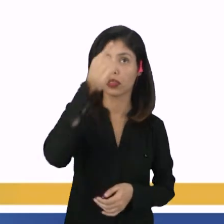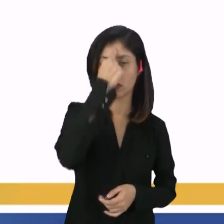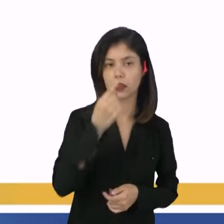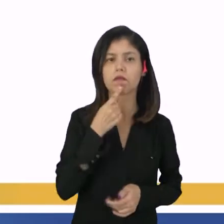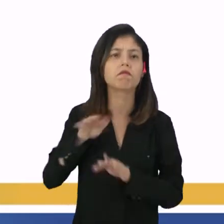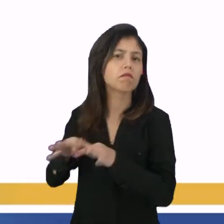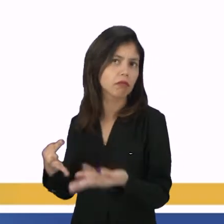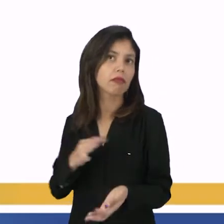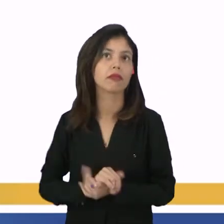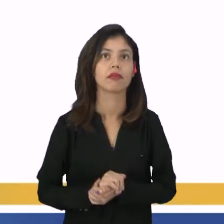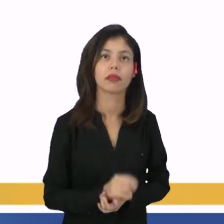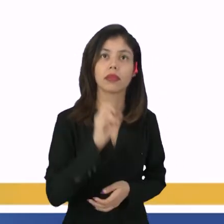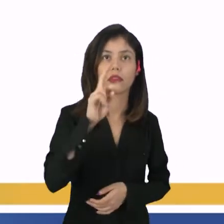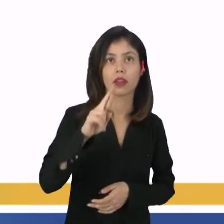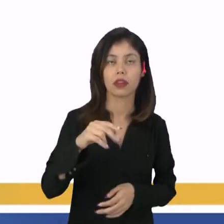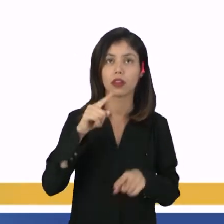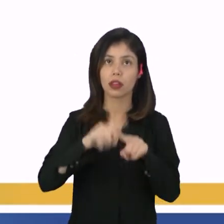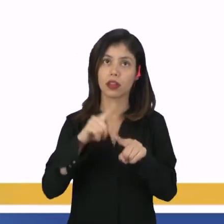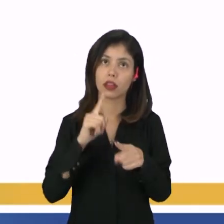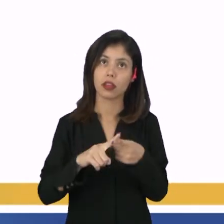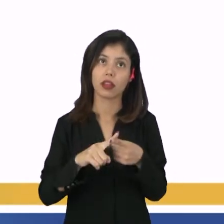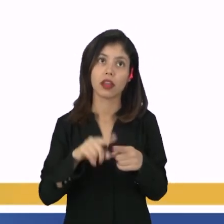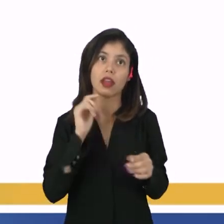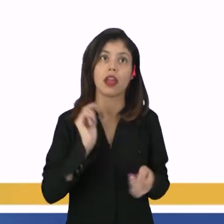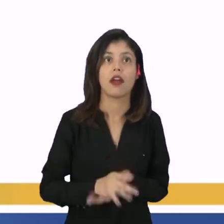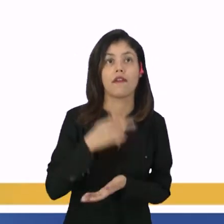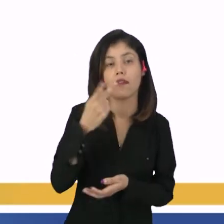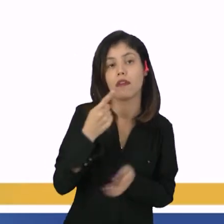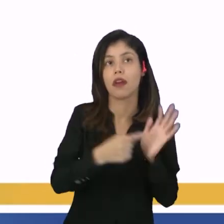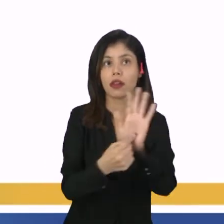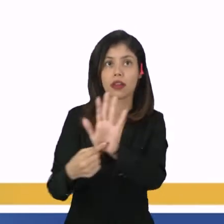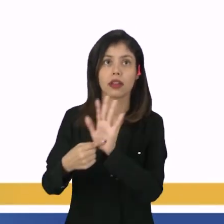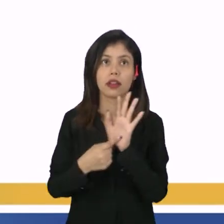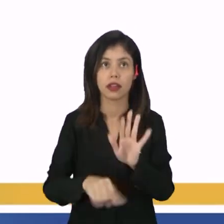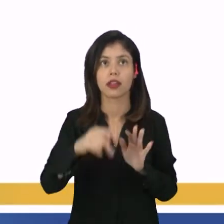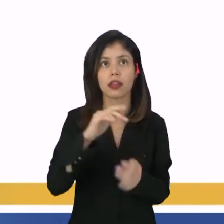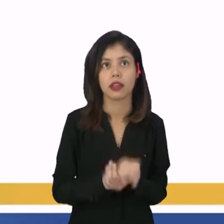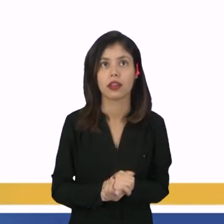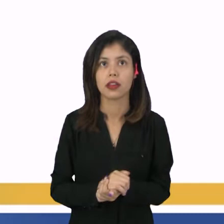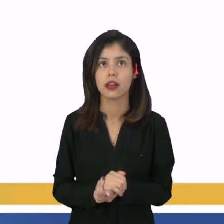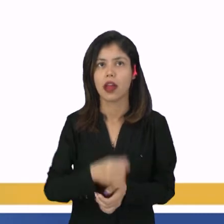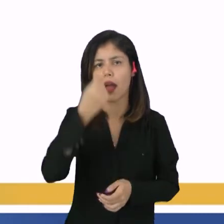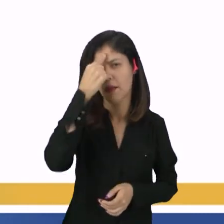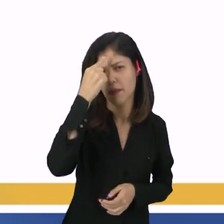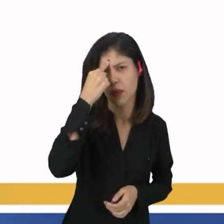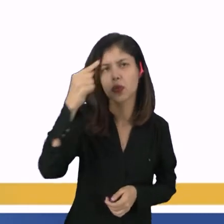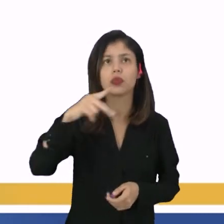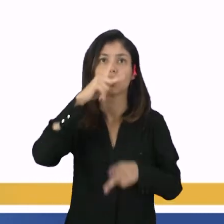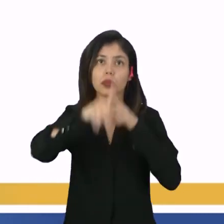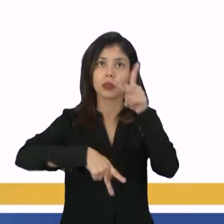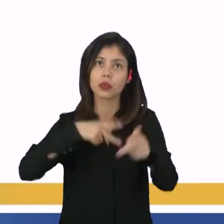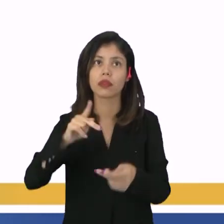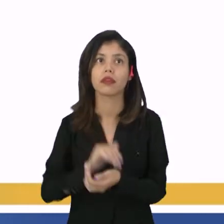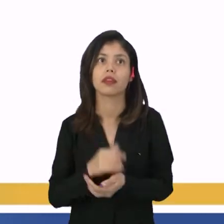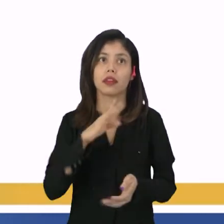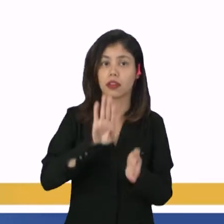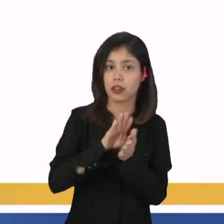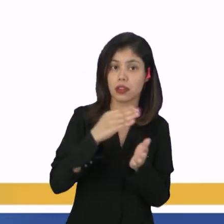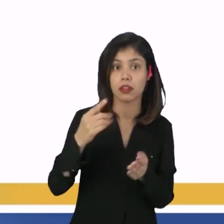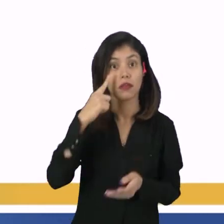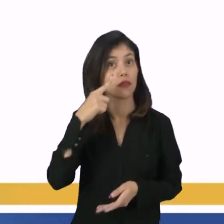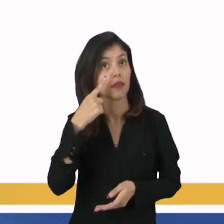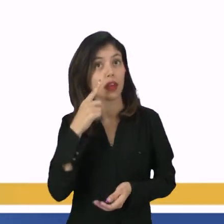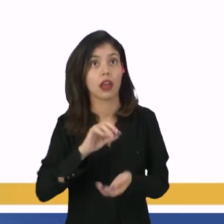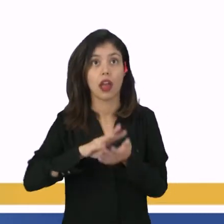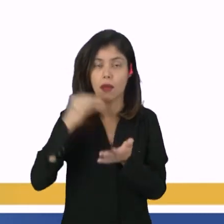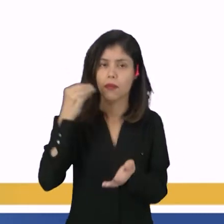imagens simples e incisivas, pois elas fazem a fala do apresentador ressoar na mente do público, sem tirar-lhes a atenção